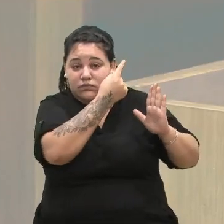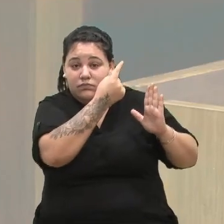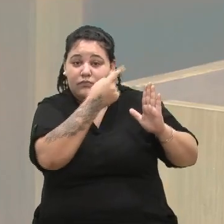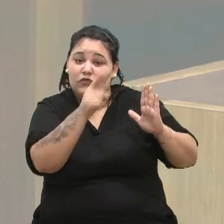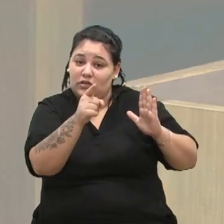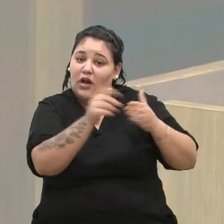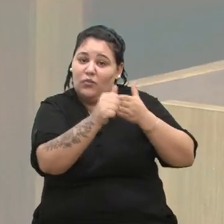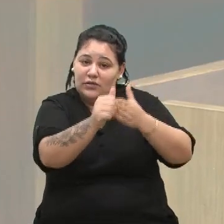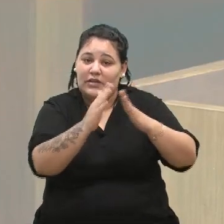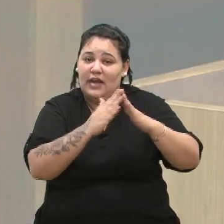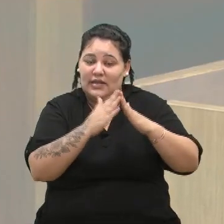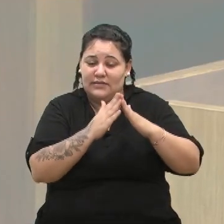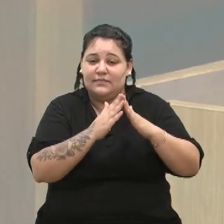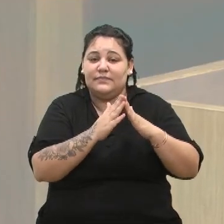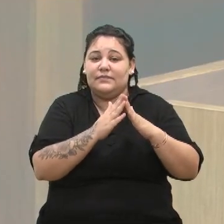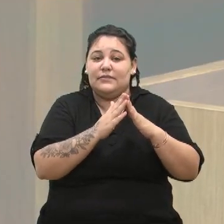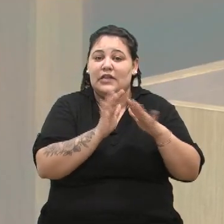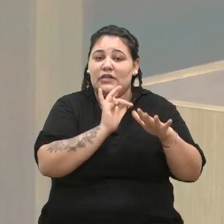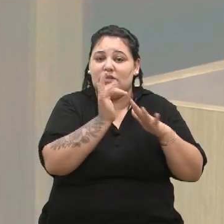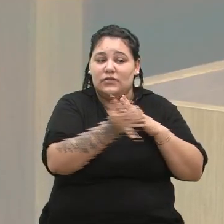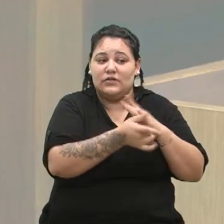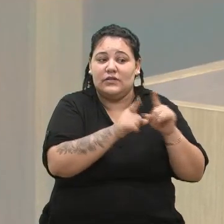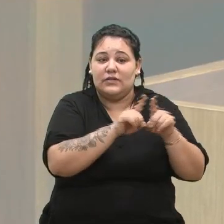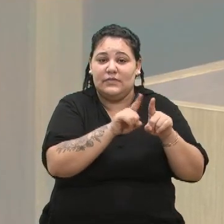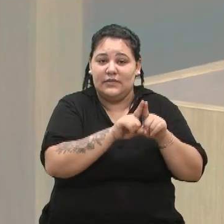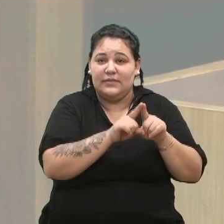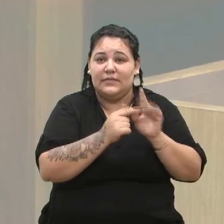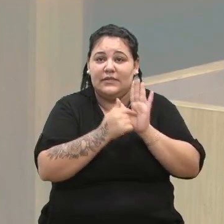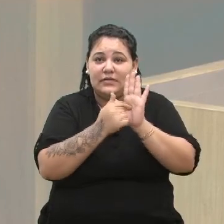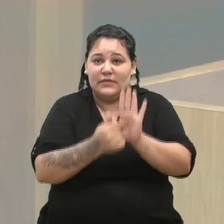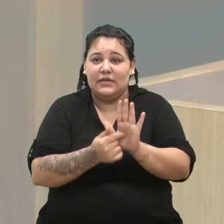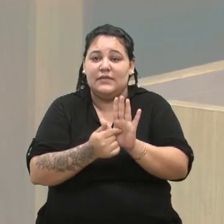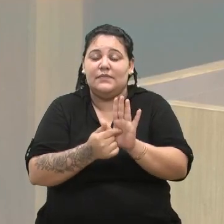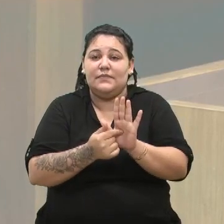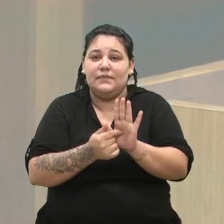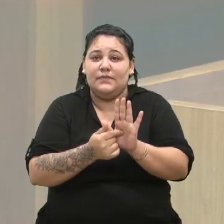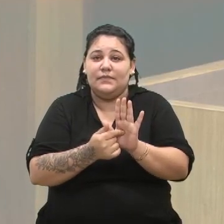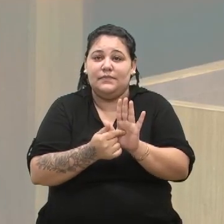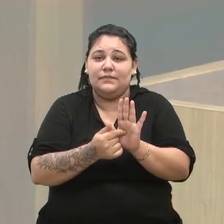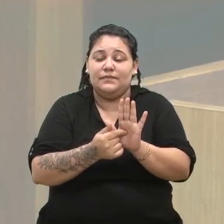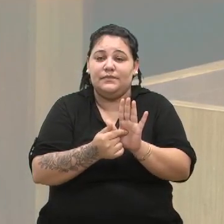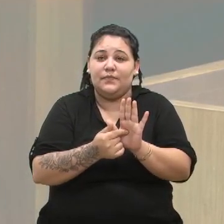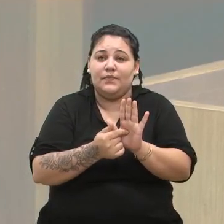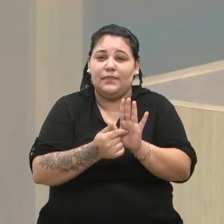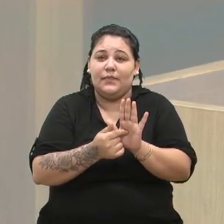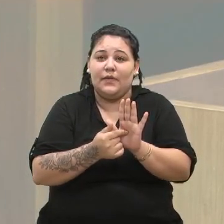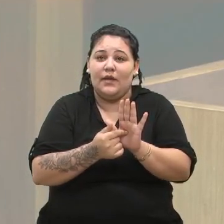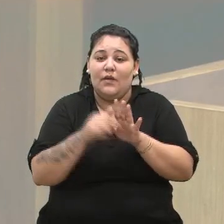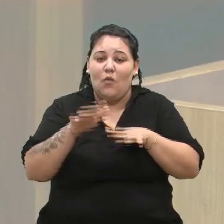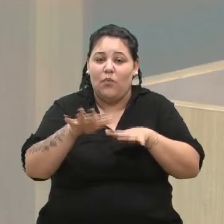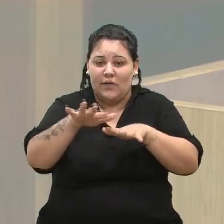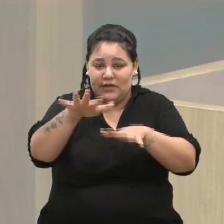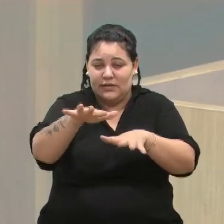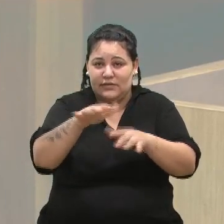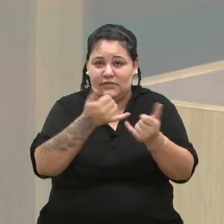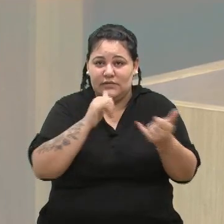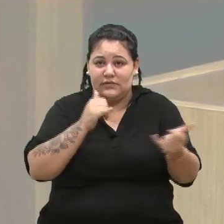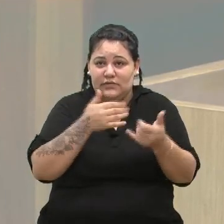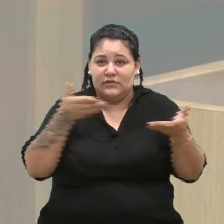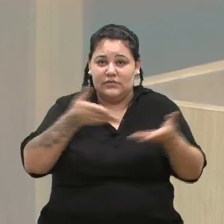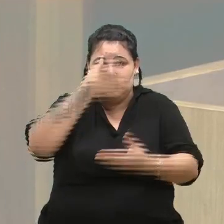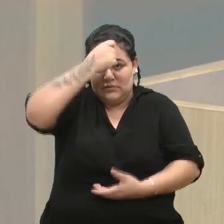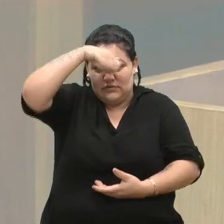casa, participar desse lançamento da Feira de Veículos e Mobilidade Elétrica, que será hoje na Universidade de Caxias do